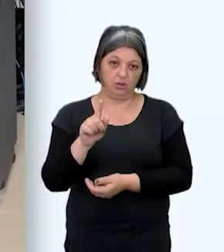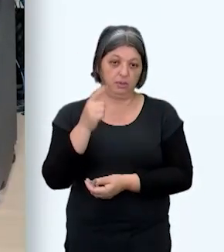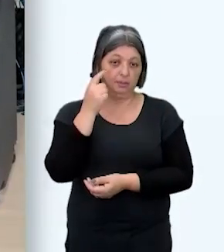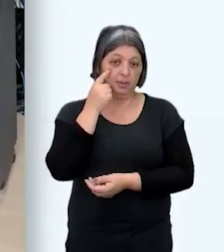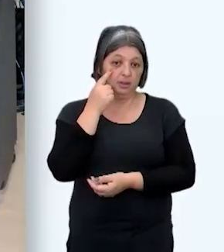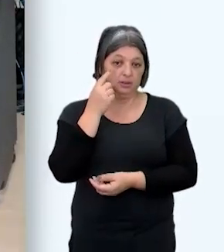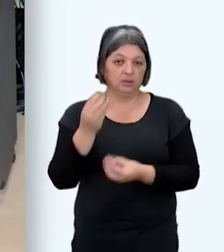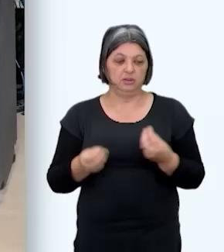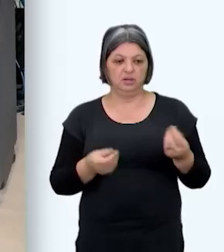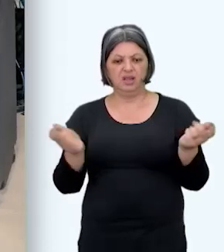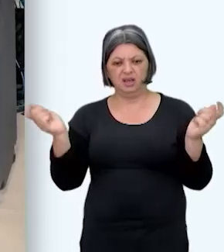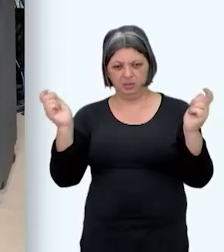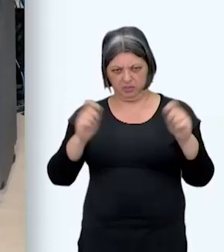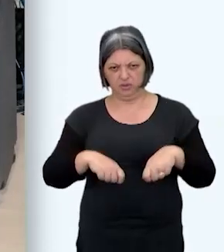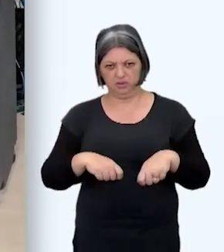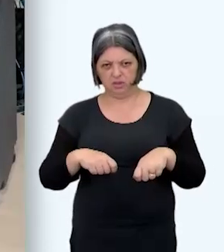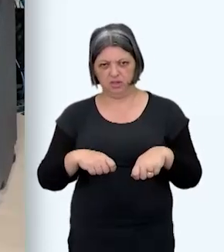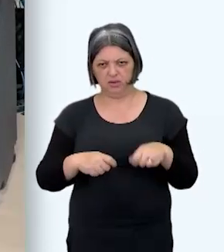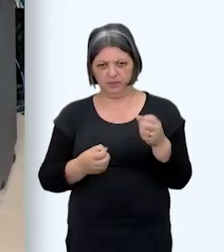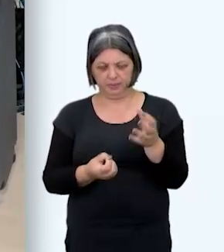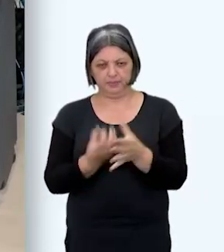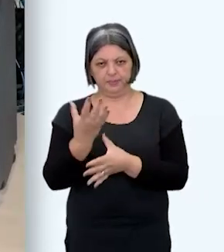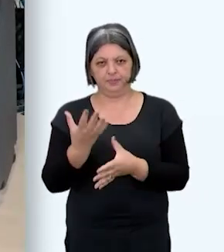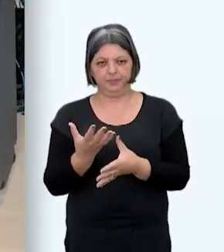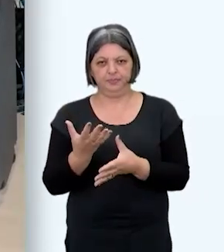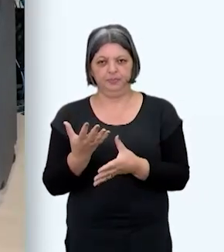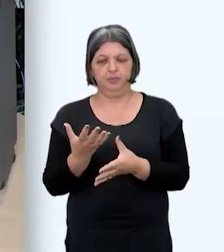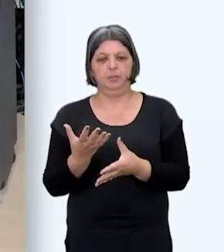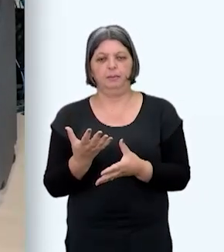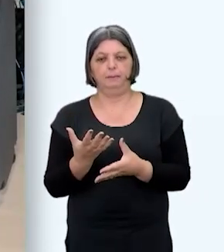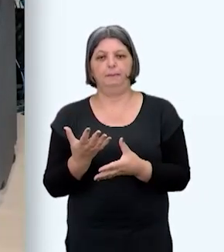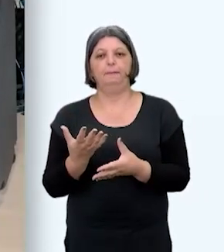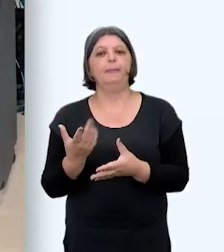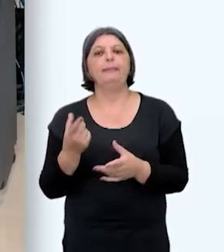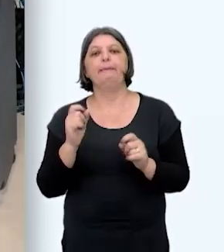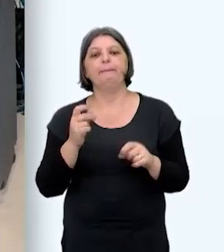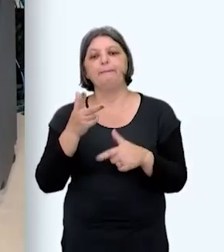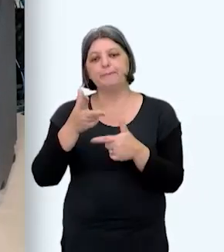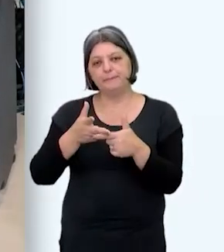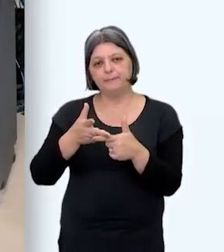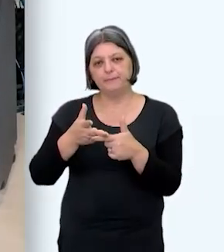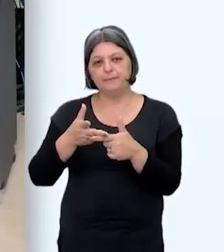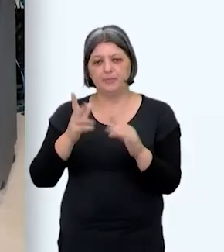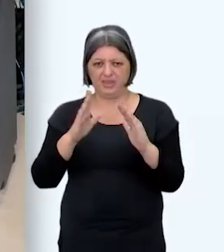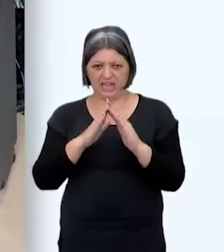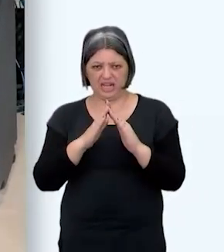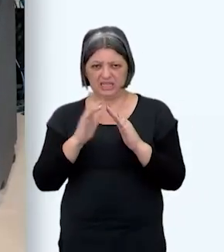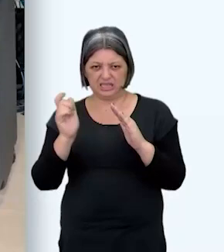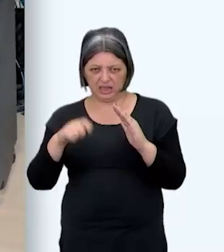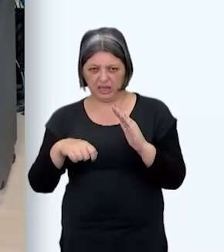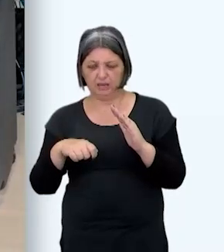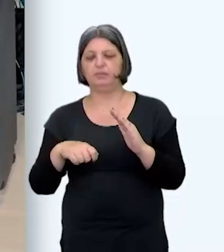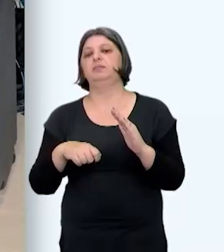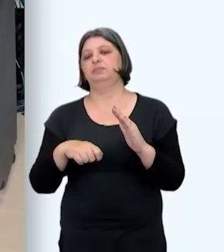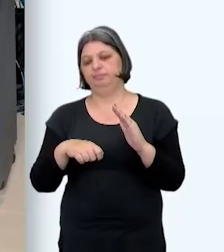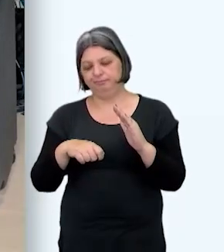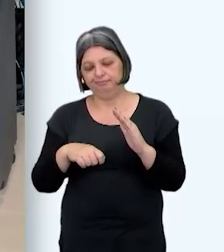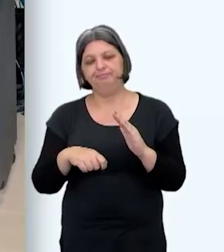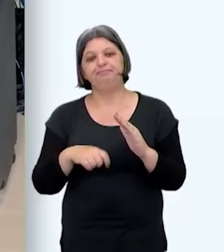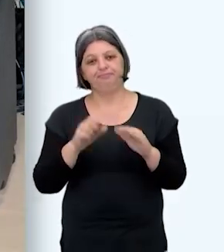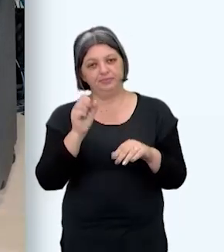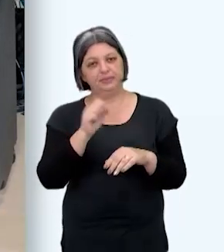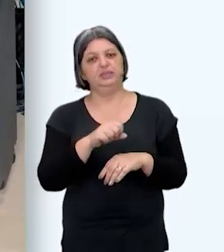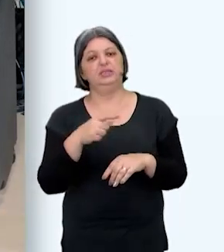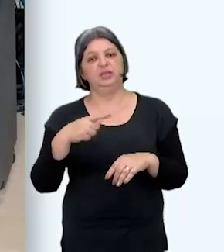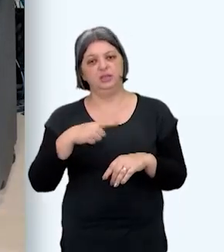Pensando nisso, é possível eles produzirem, né, esses vídeos, esses áudios de forma caseira? É possível isso? Sim, hoje, né, graças a Deus, hoje